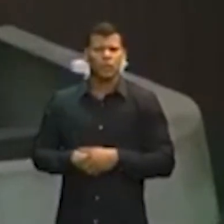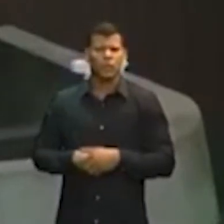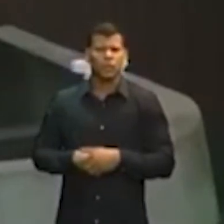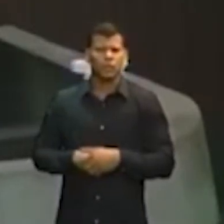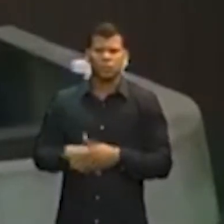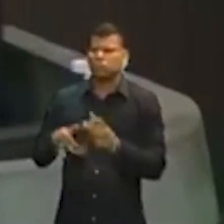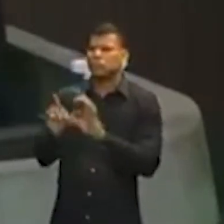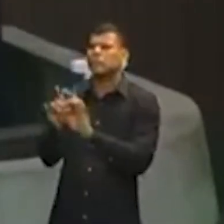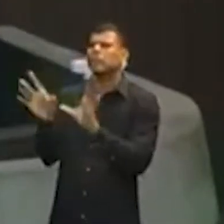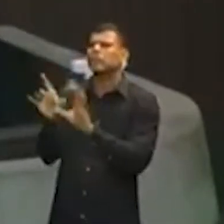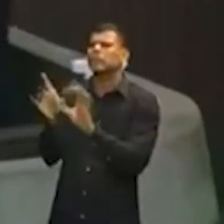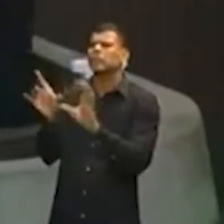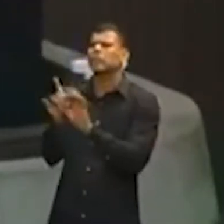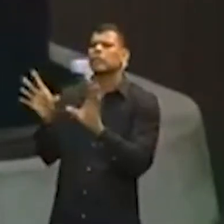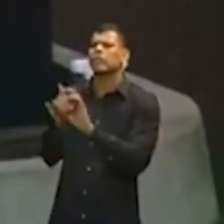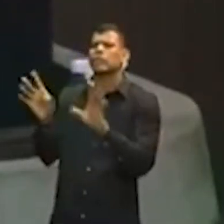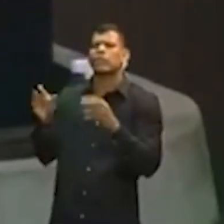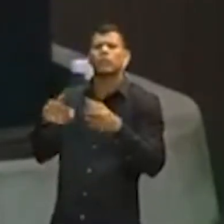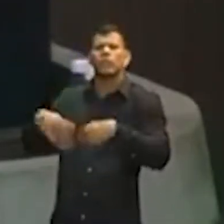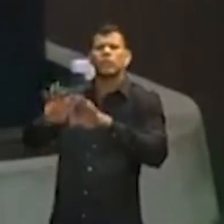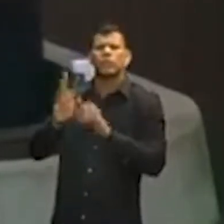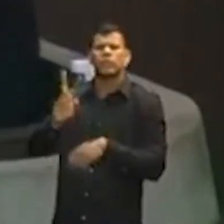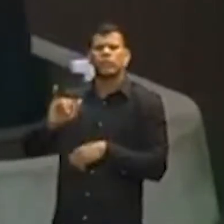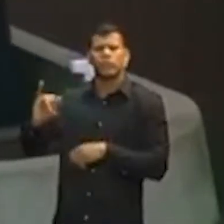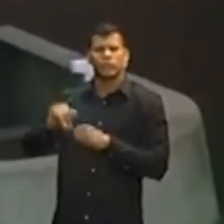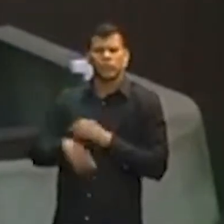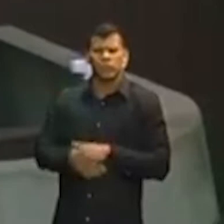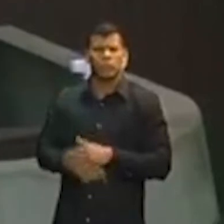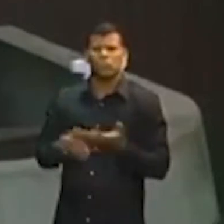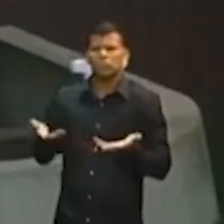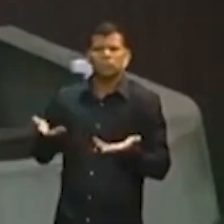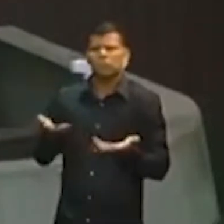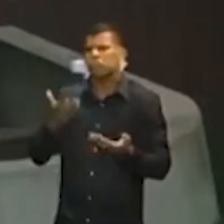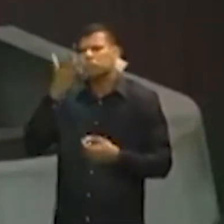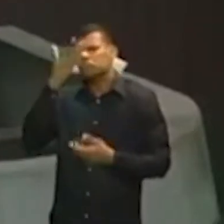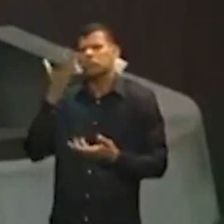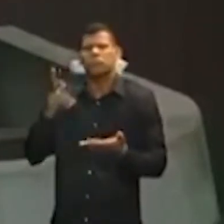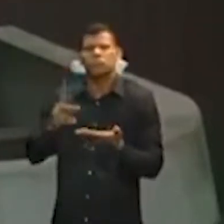Ceará, onde esses homens, para chegarem no poder,